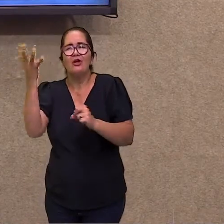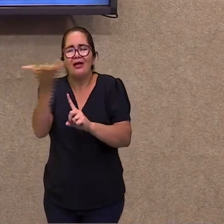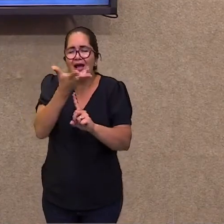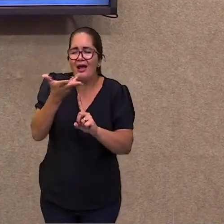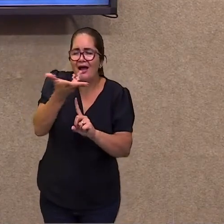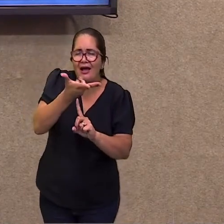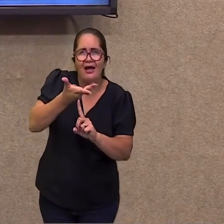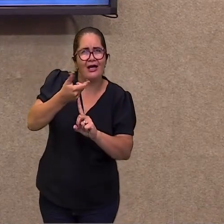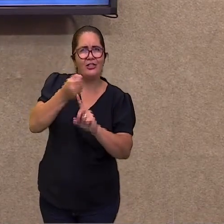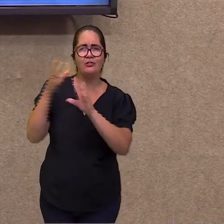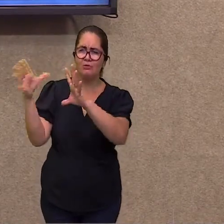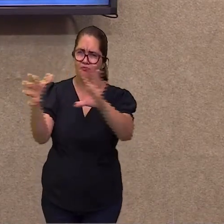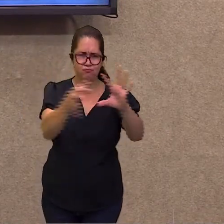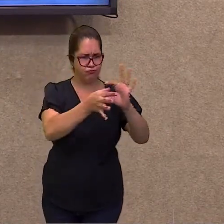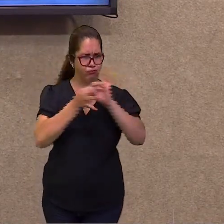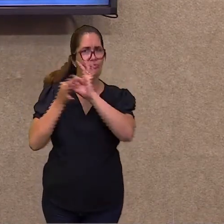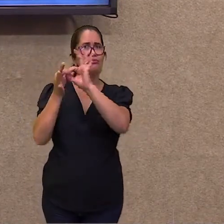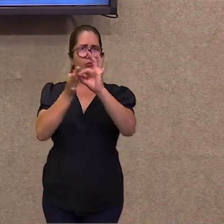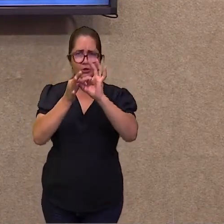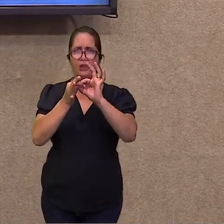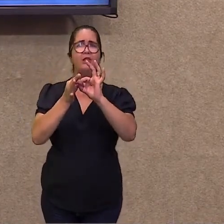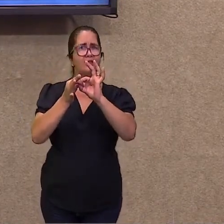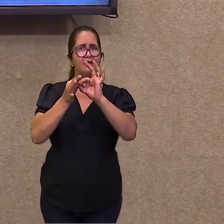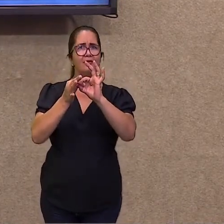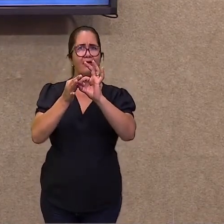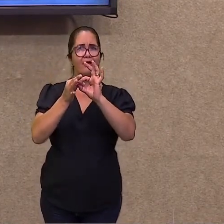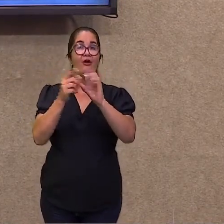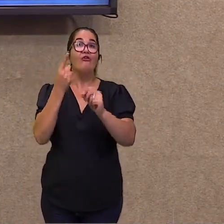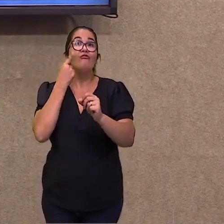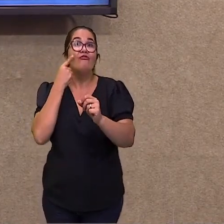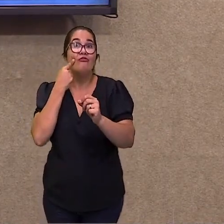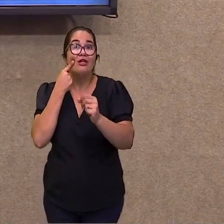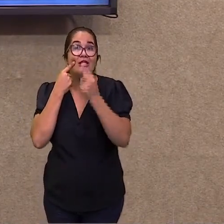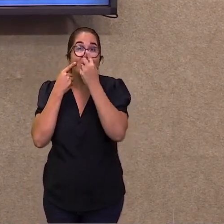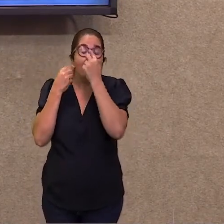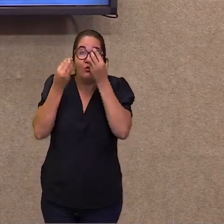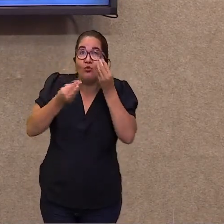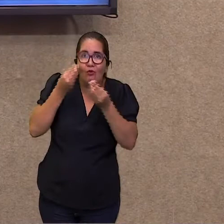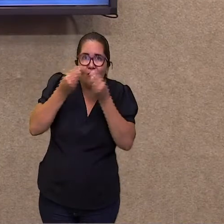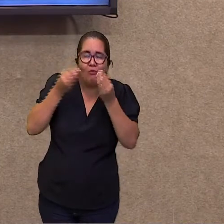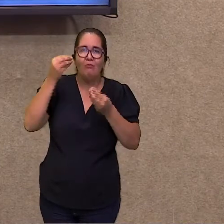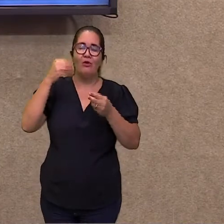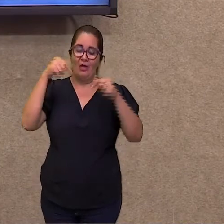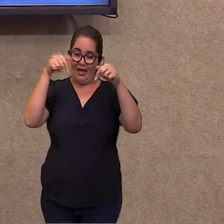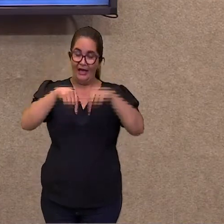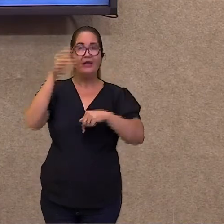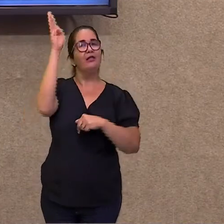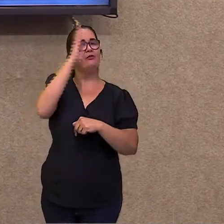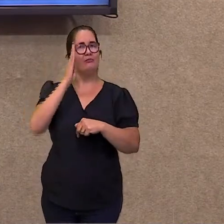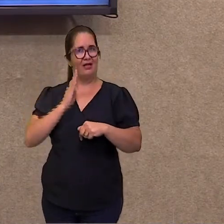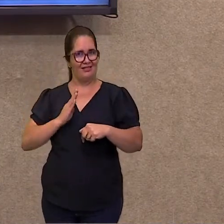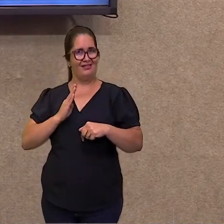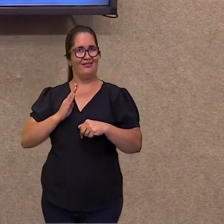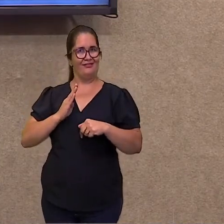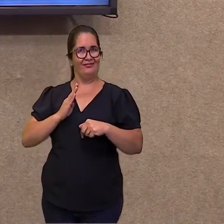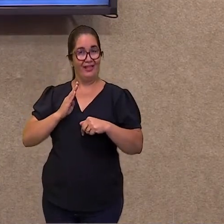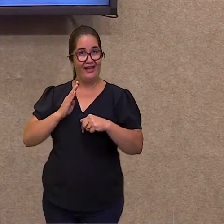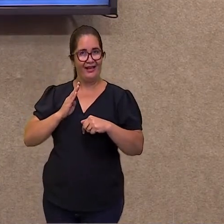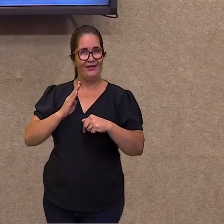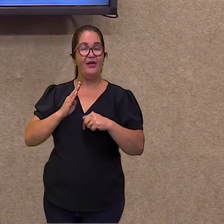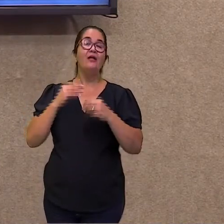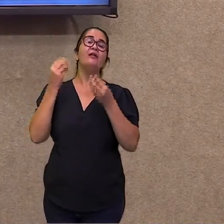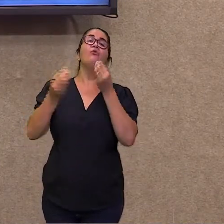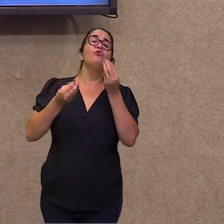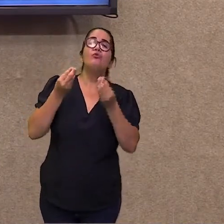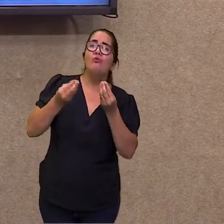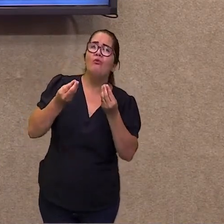estão interligadas. Vejam bem, como que veio a dança moderna para o Brasil? Veio de dançarinos que estavam fazendo o